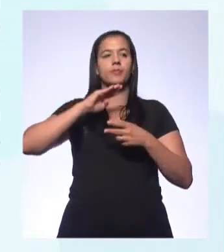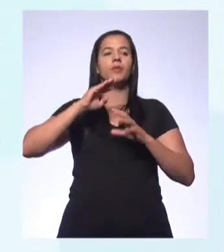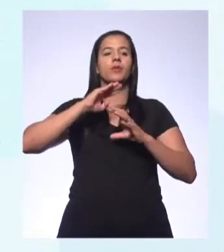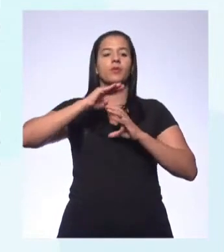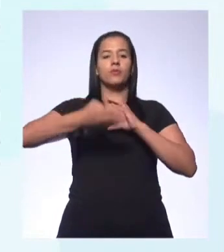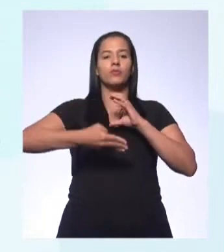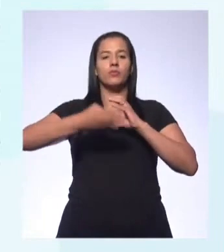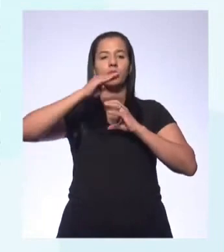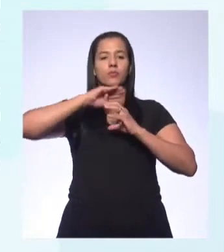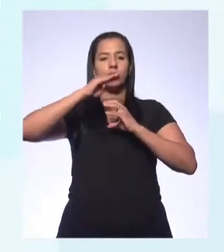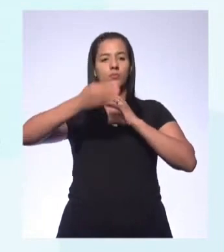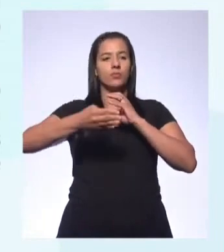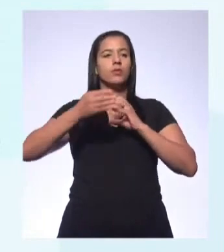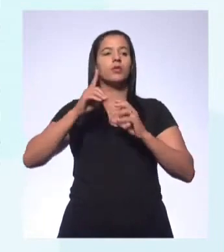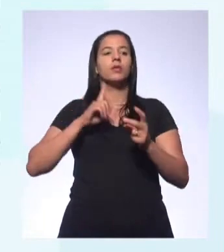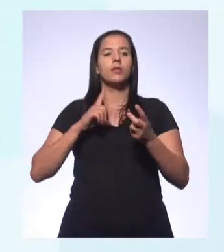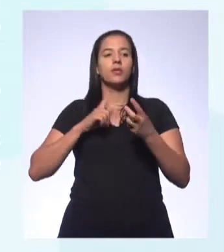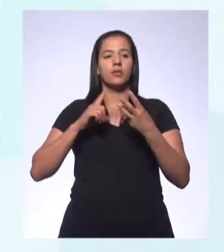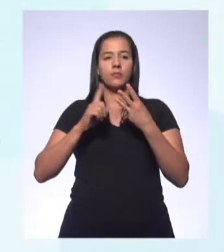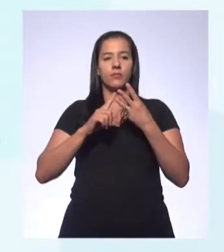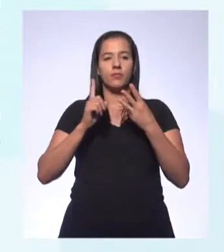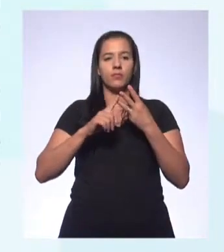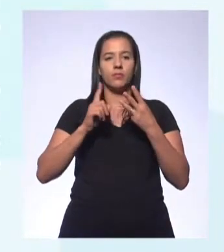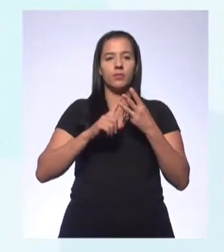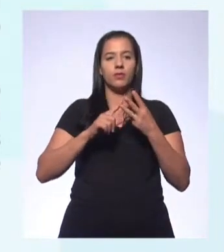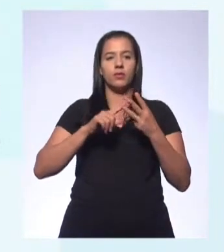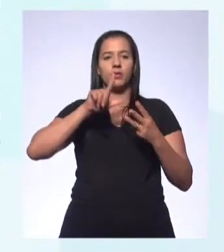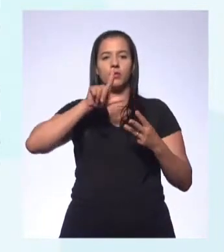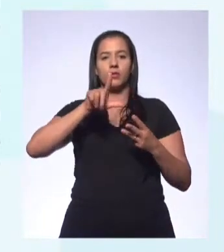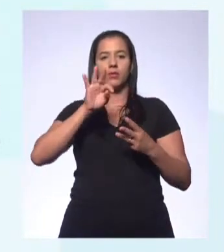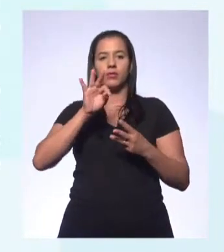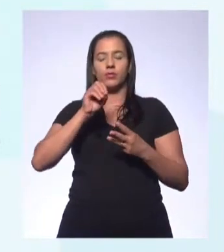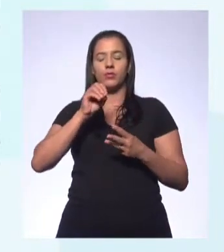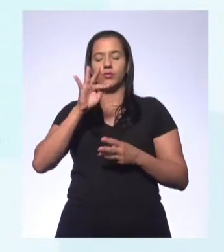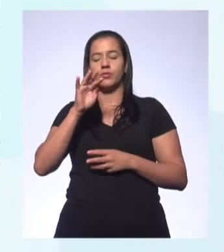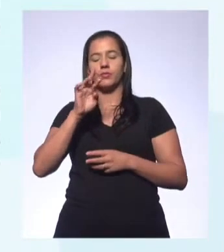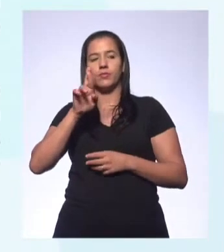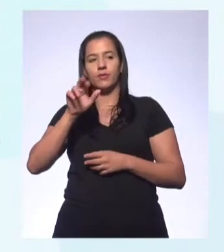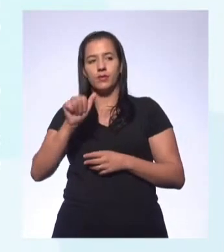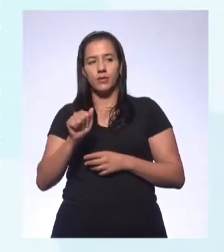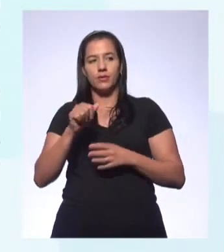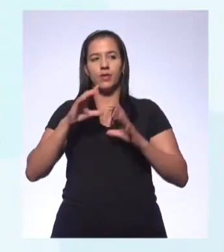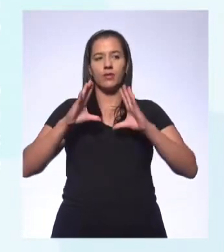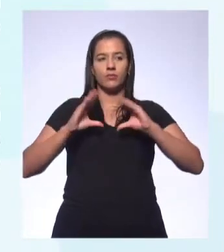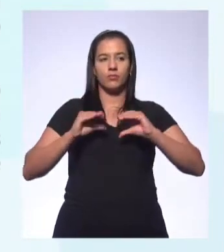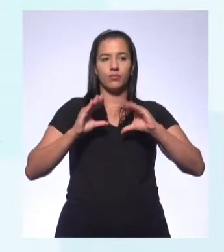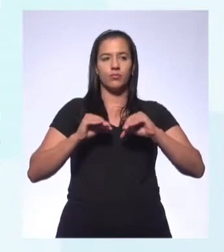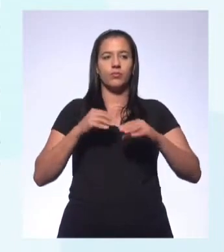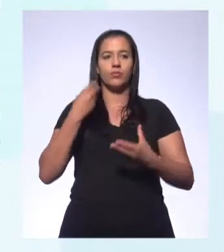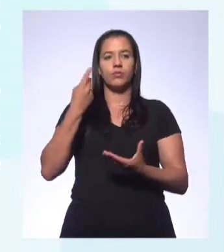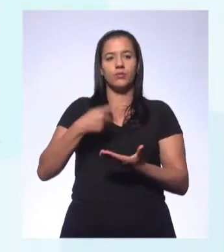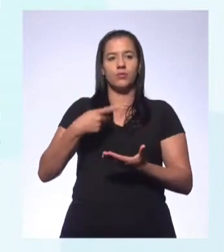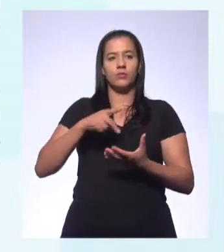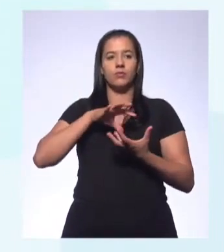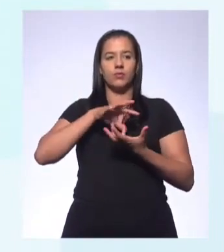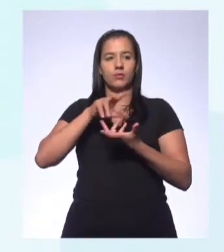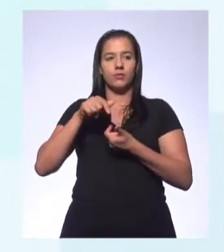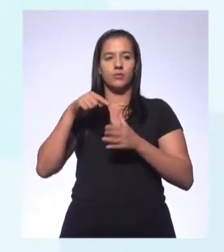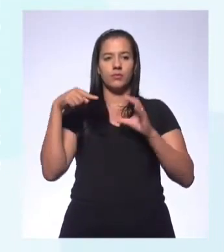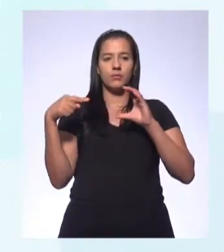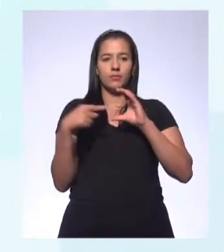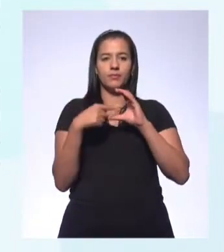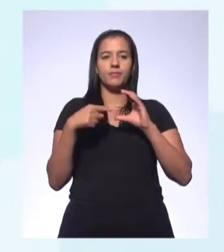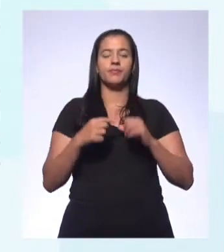seu ambiente próximo. A litosfera, a parte sólida externa da Terra. Então aqui